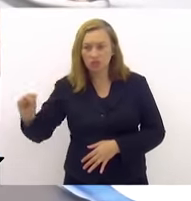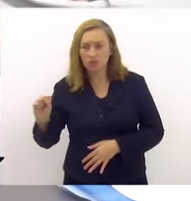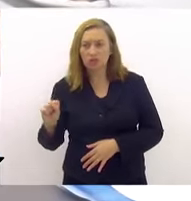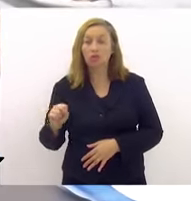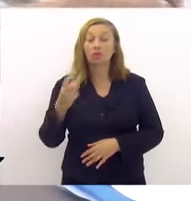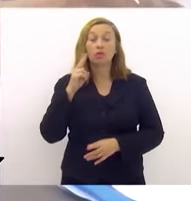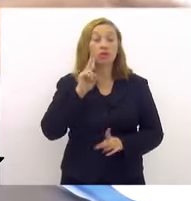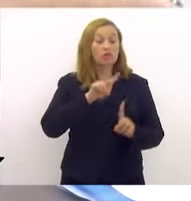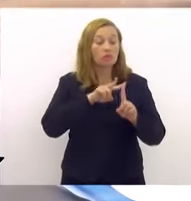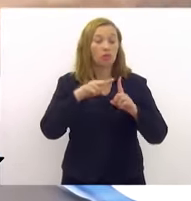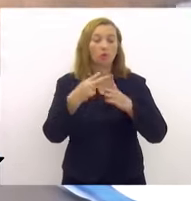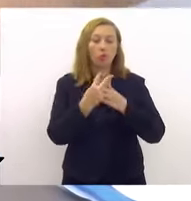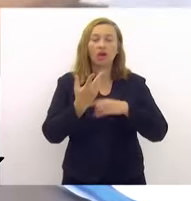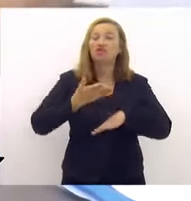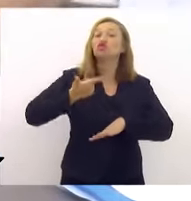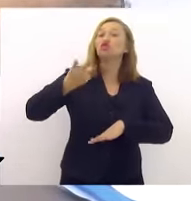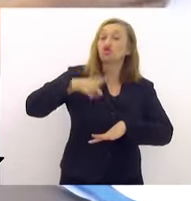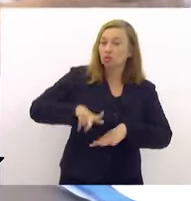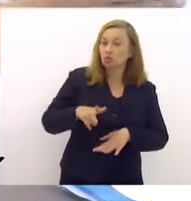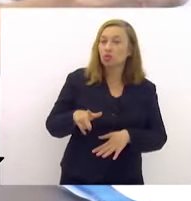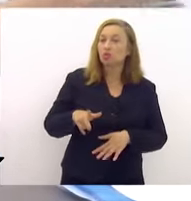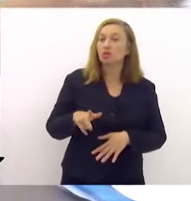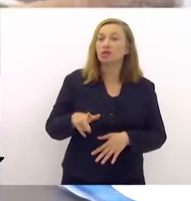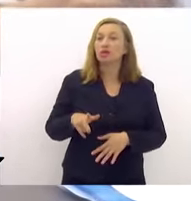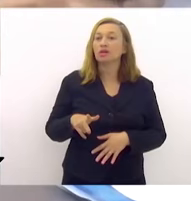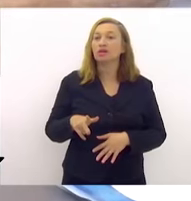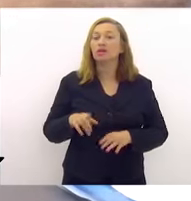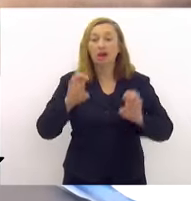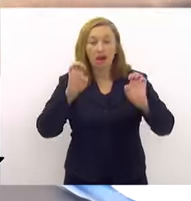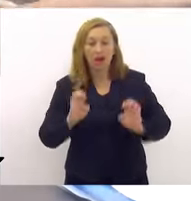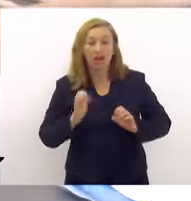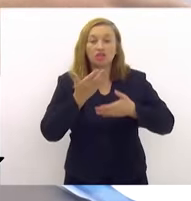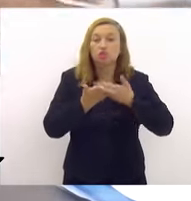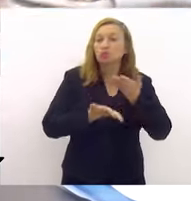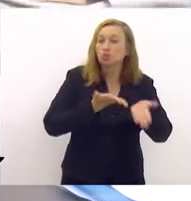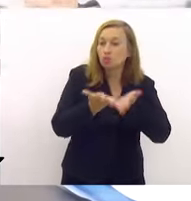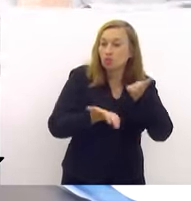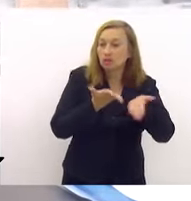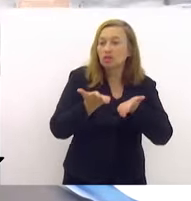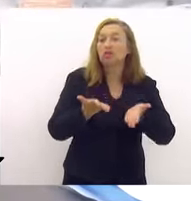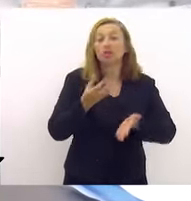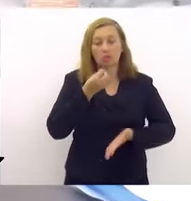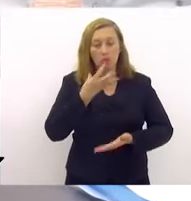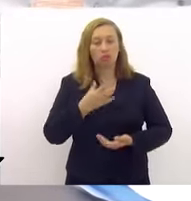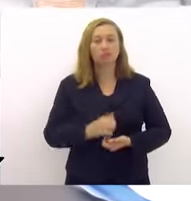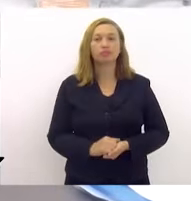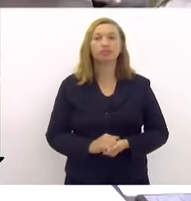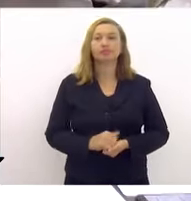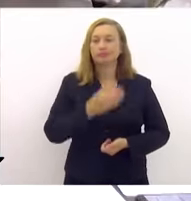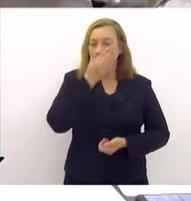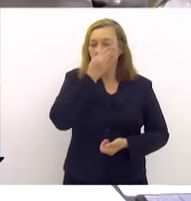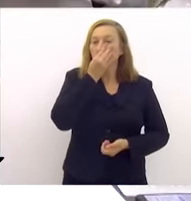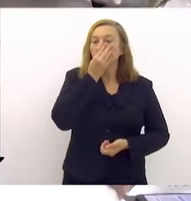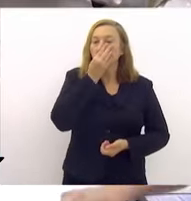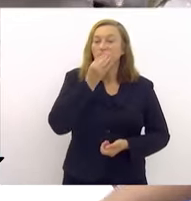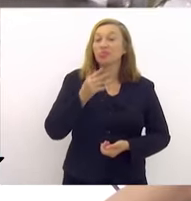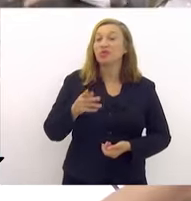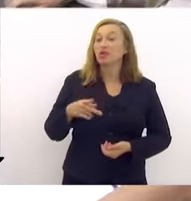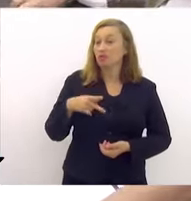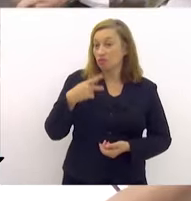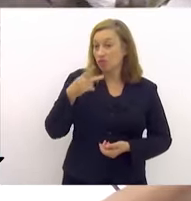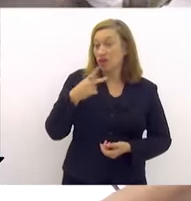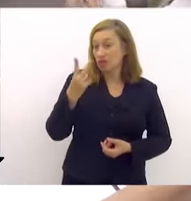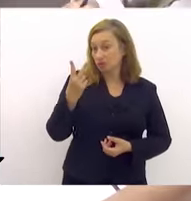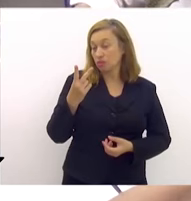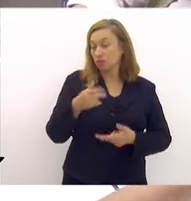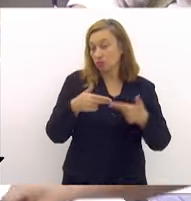esse olhar, mais uma vez, a ética do cuidado, né? Muito, muito relevante. Bom, dois comentários. Deputado Luiz